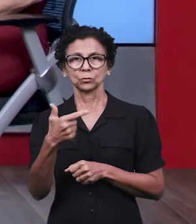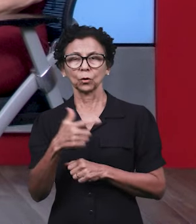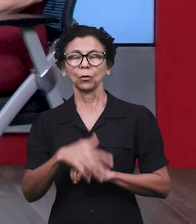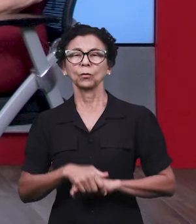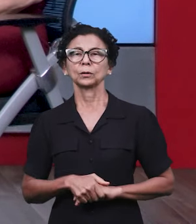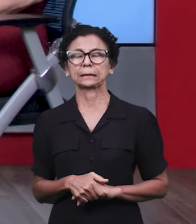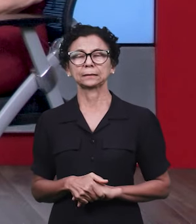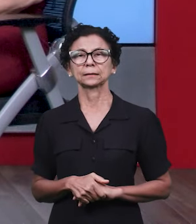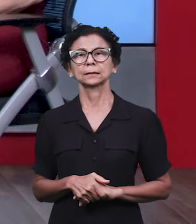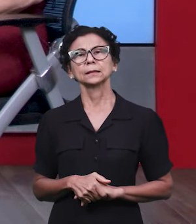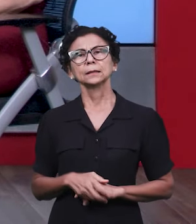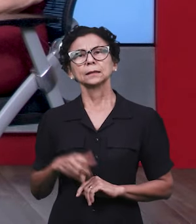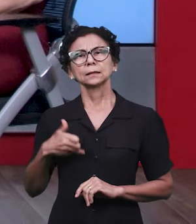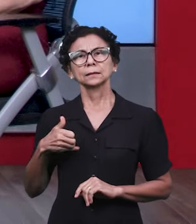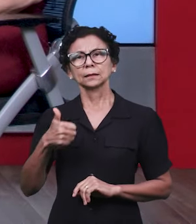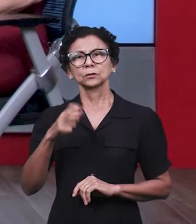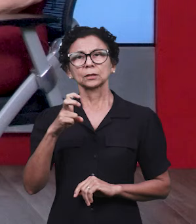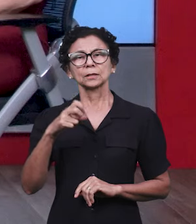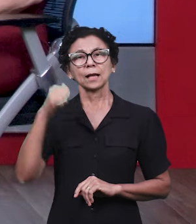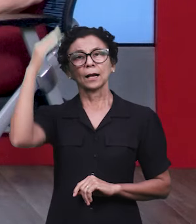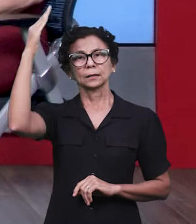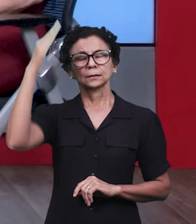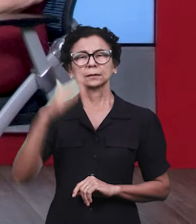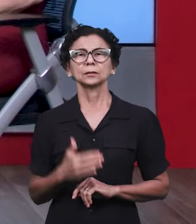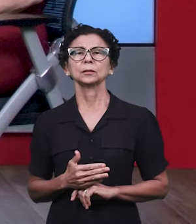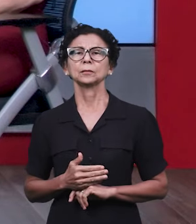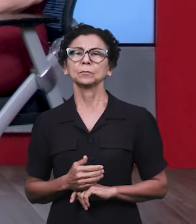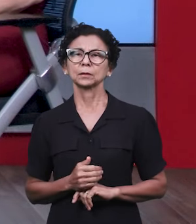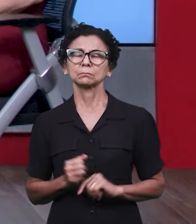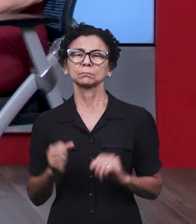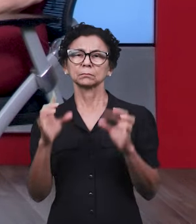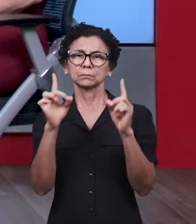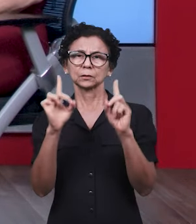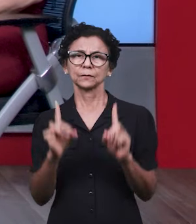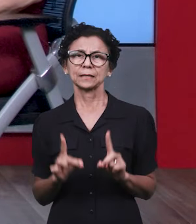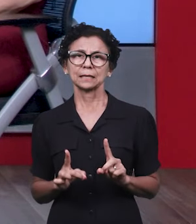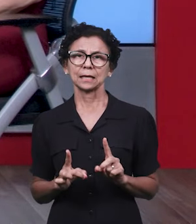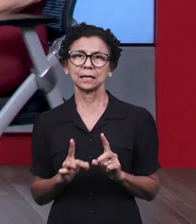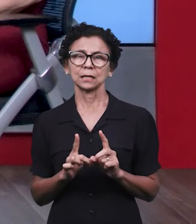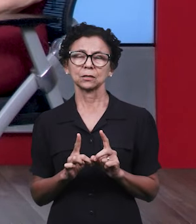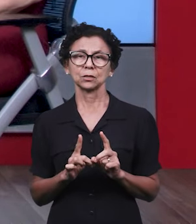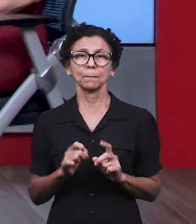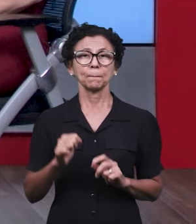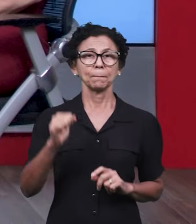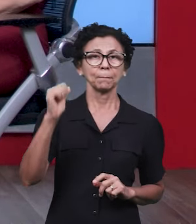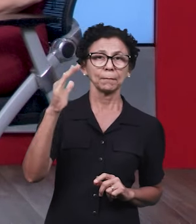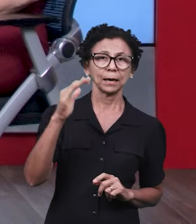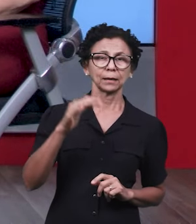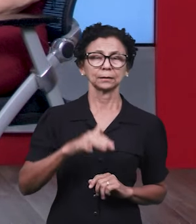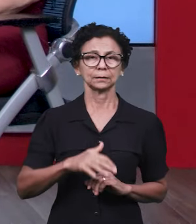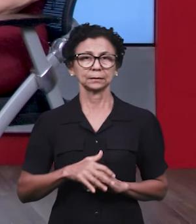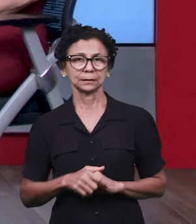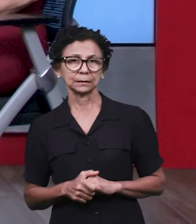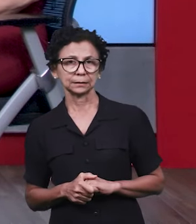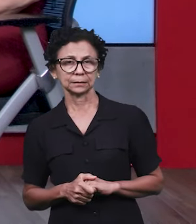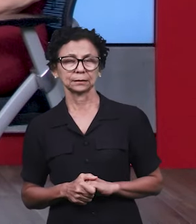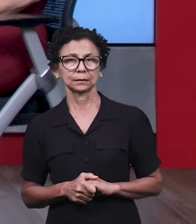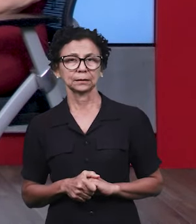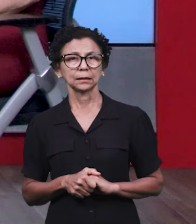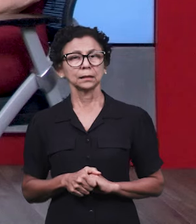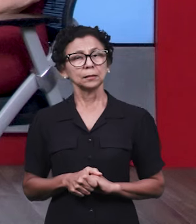Por quê? Porque você cursa com alguma condição médica, clínica, que vai gerando algumas incapacidades. Então, mais